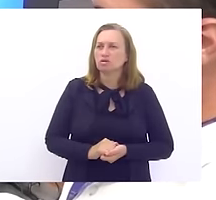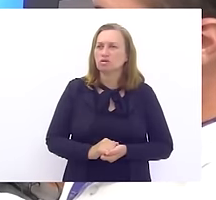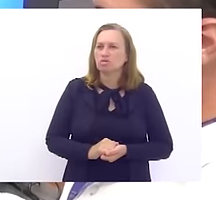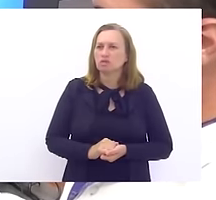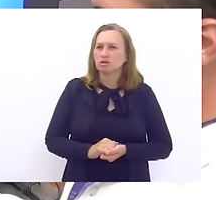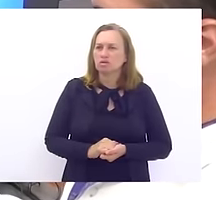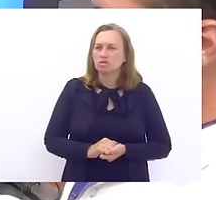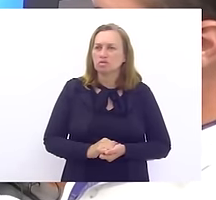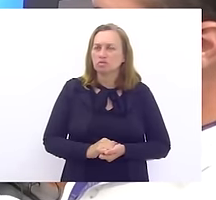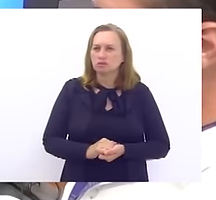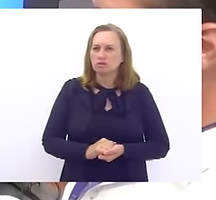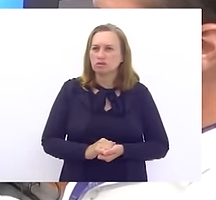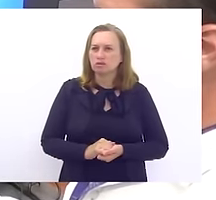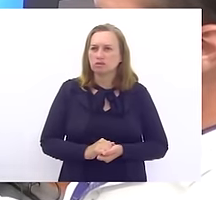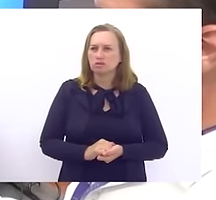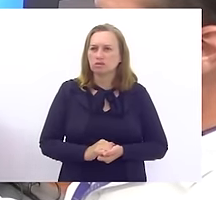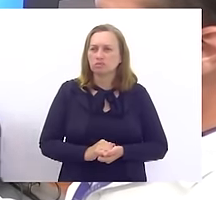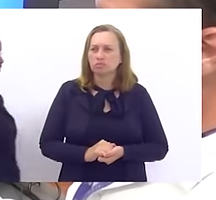direito